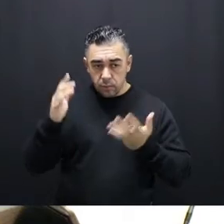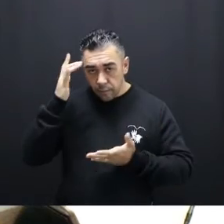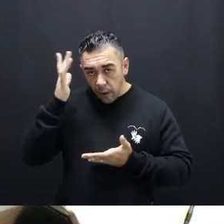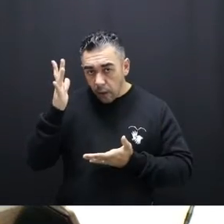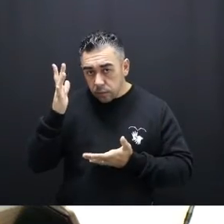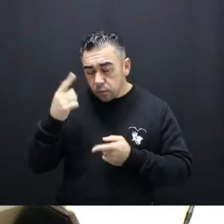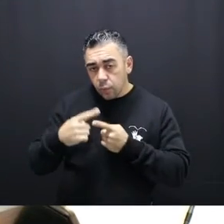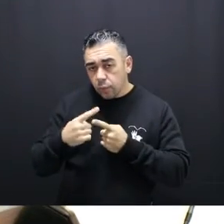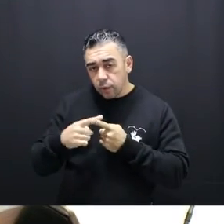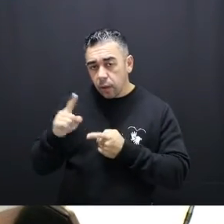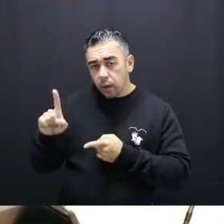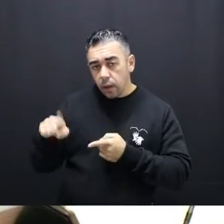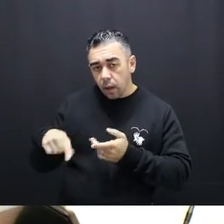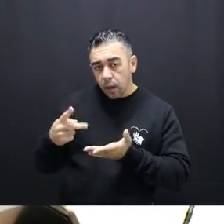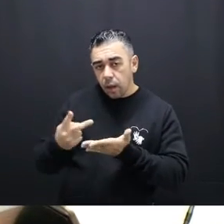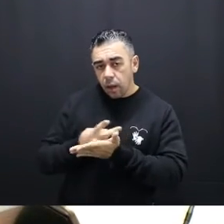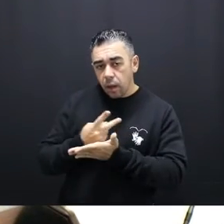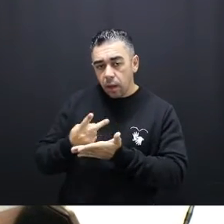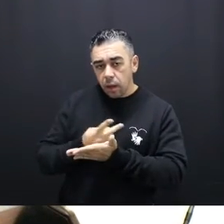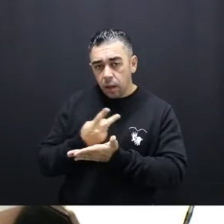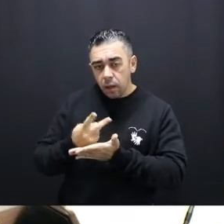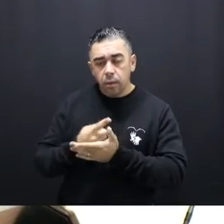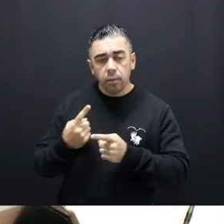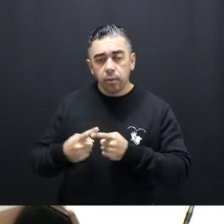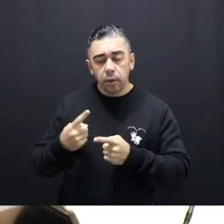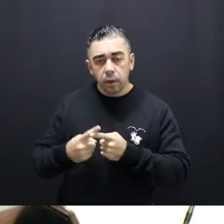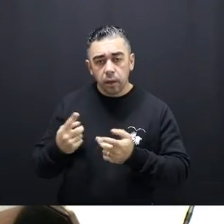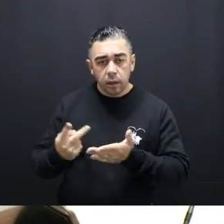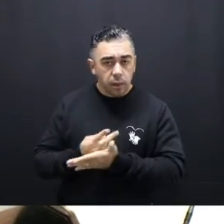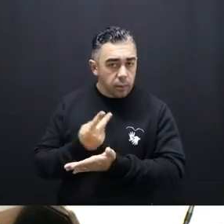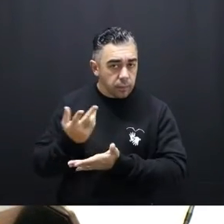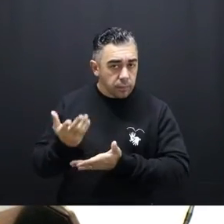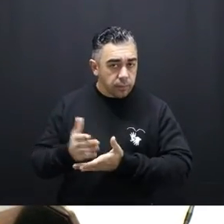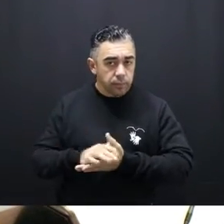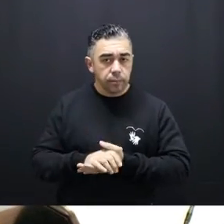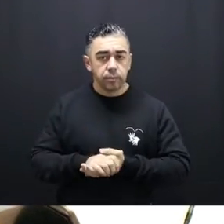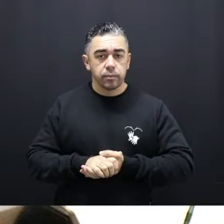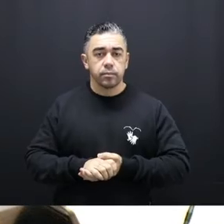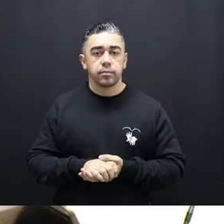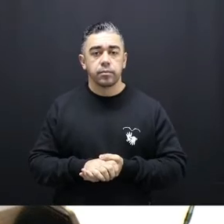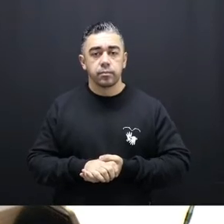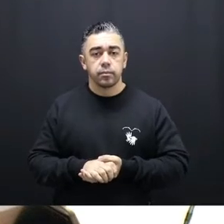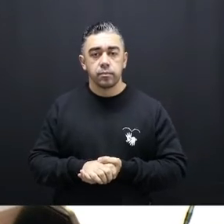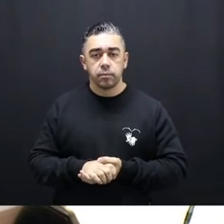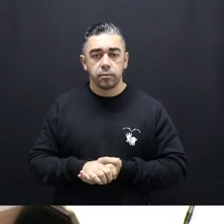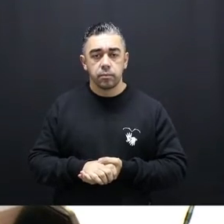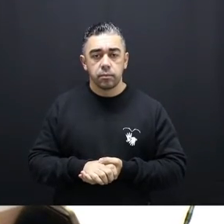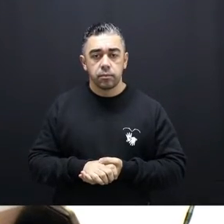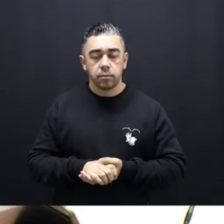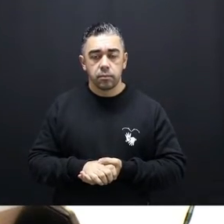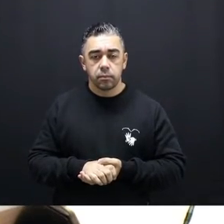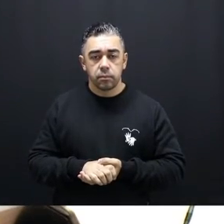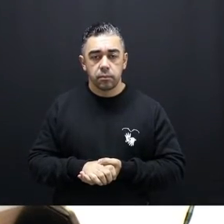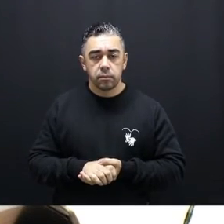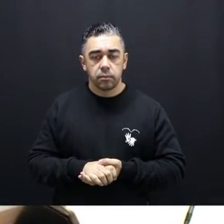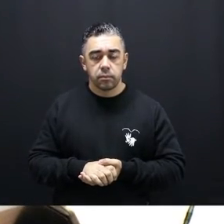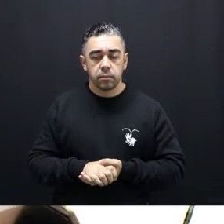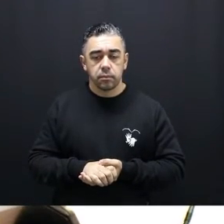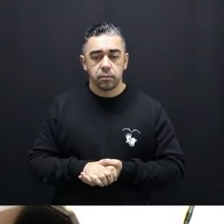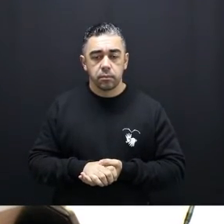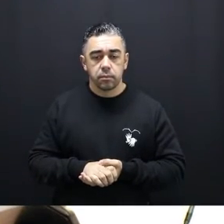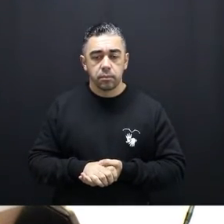erro é porque nós vereadora Fátima você tá tão fácil E aí eu junto